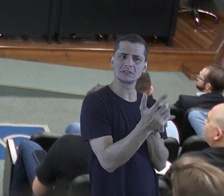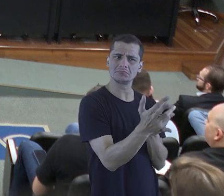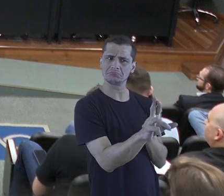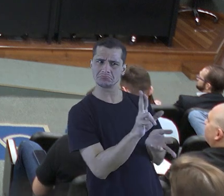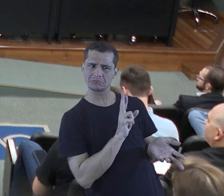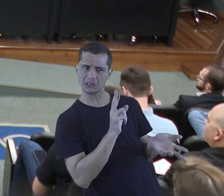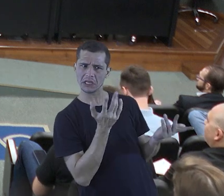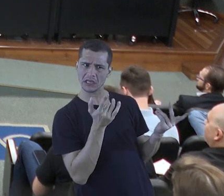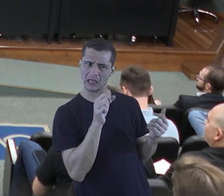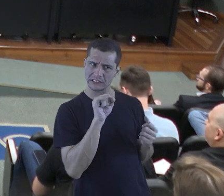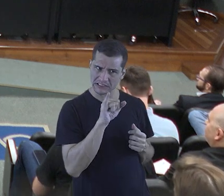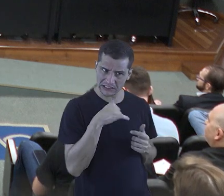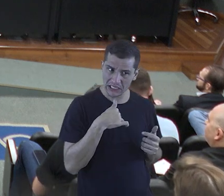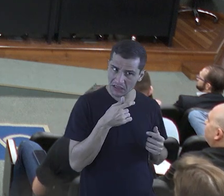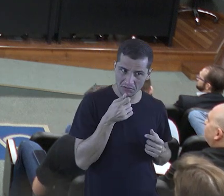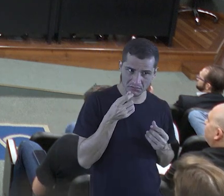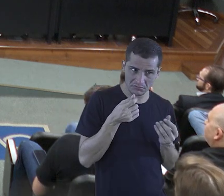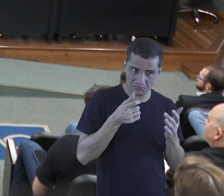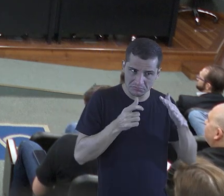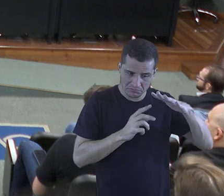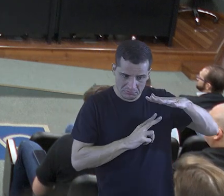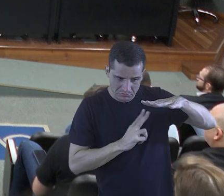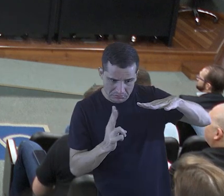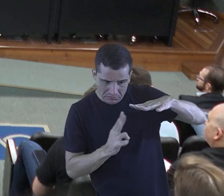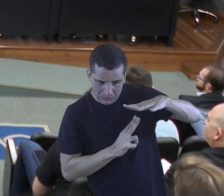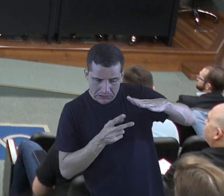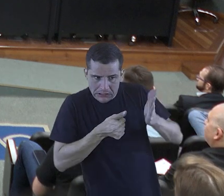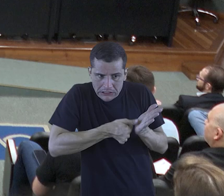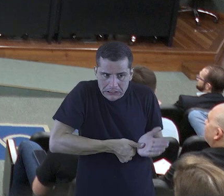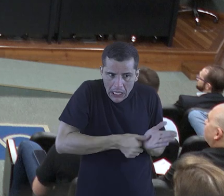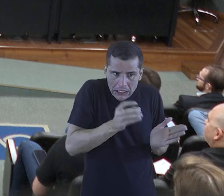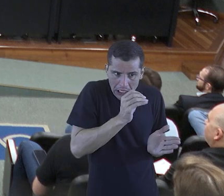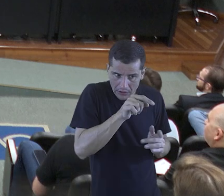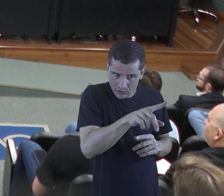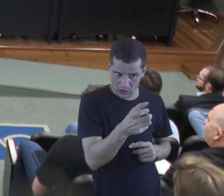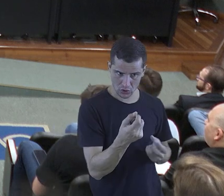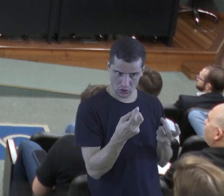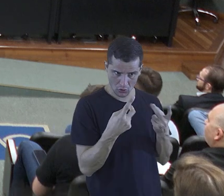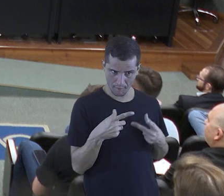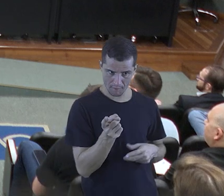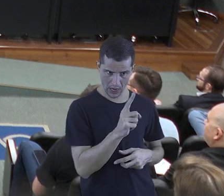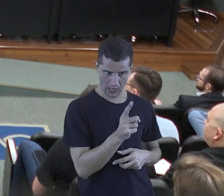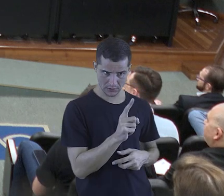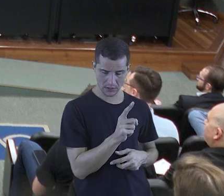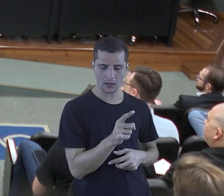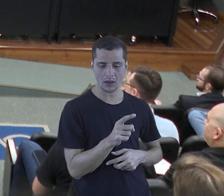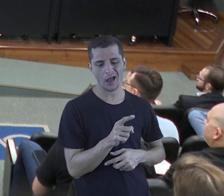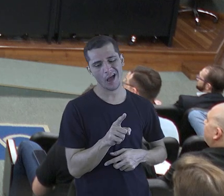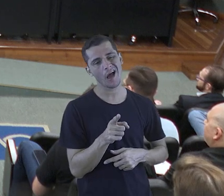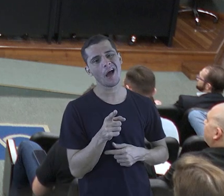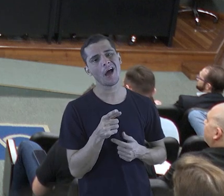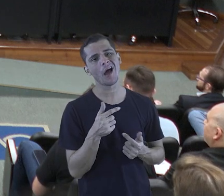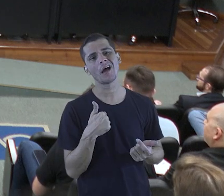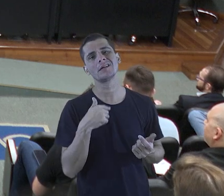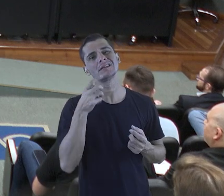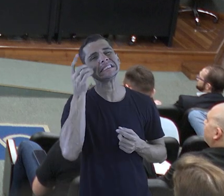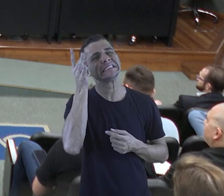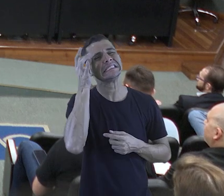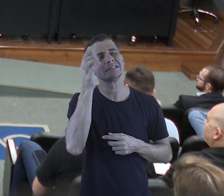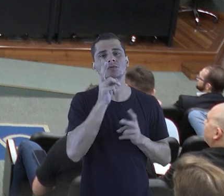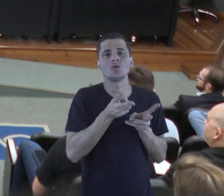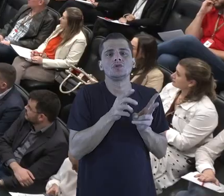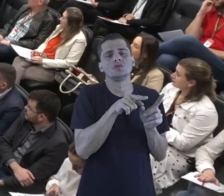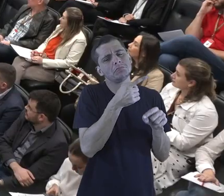amadurecendo, a gente muda. E eu pensei, eu não vou discutir com o cara da farmácia. Falei, a única forma que você tem de me vender é a minha biometria.